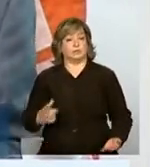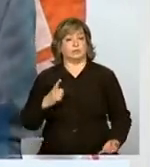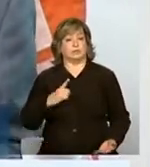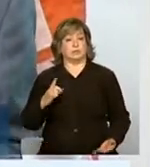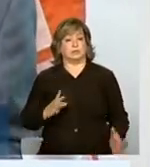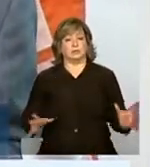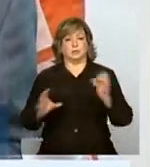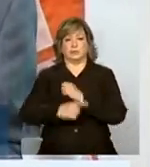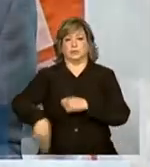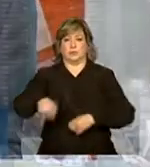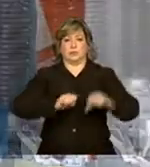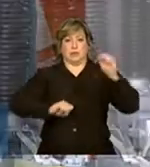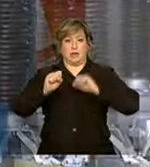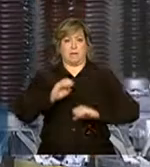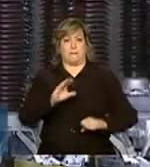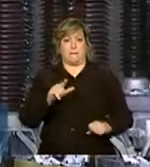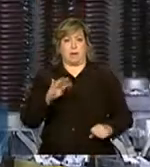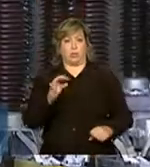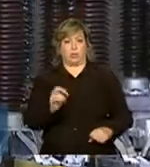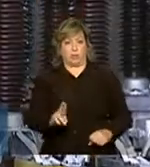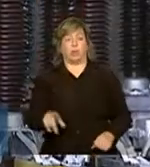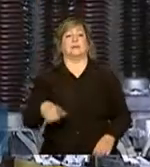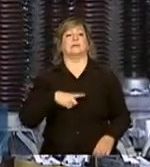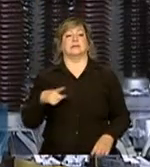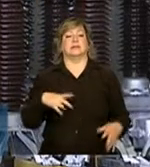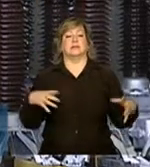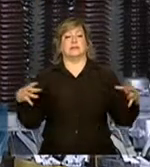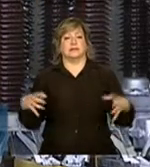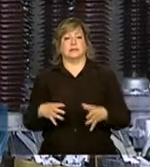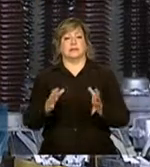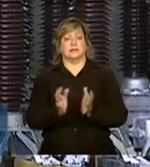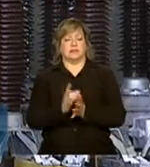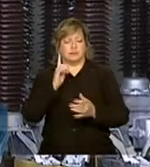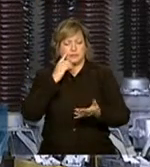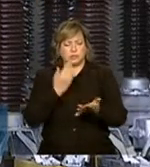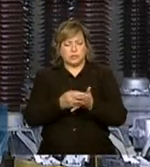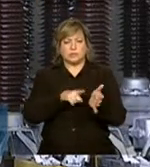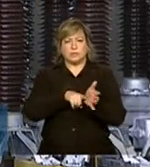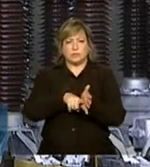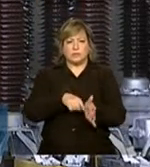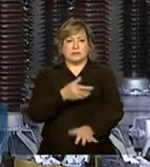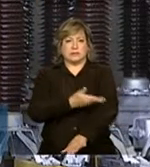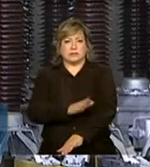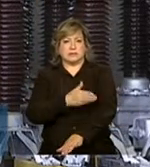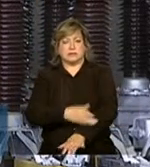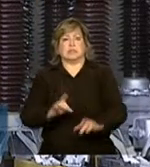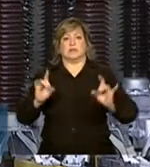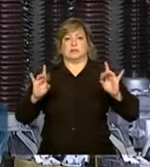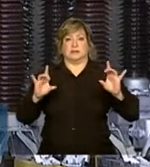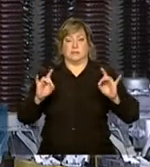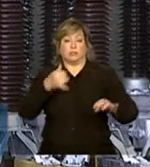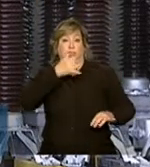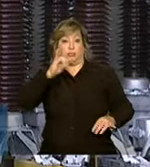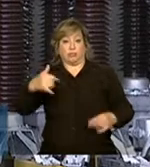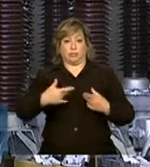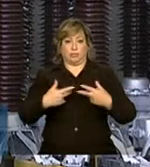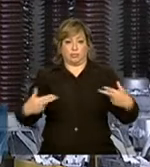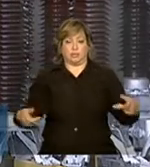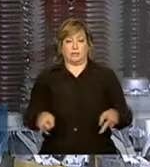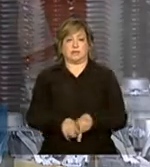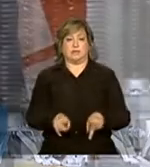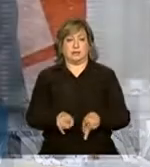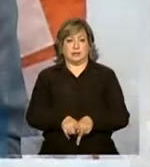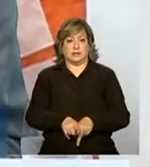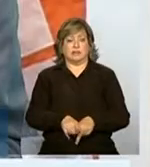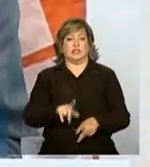Complexo Industrial Baltô alcança o estado da arte em laboratório de ensaios de alta e extra-alta tensão, equipado